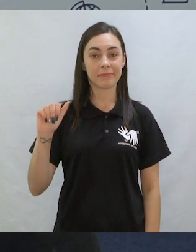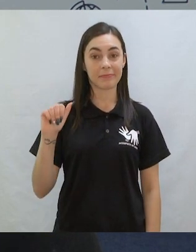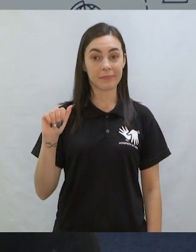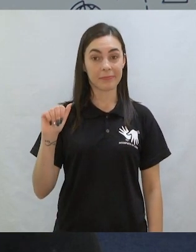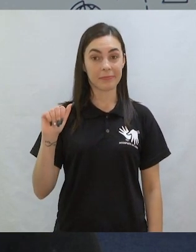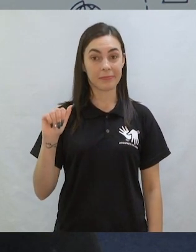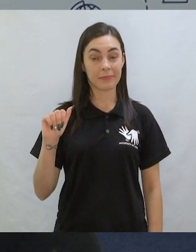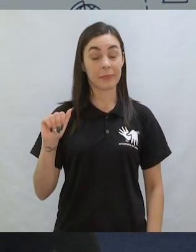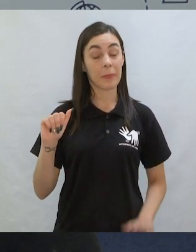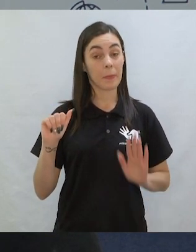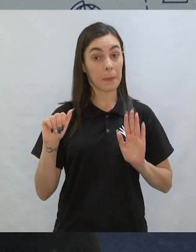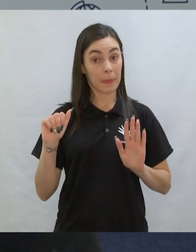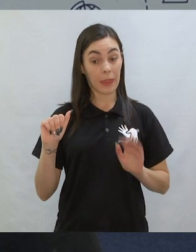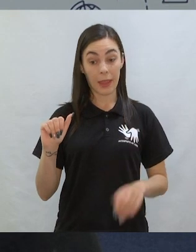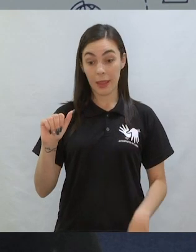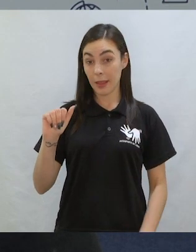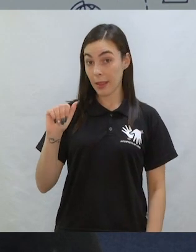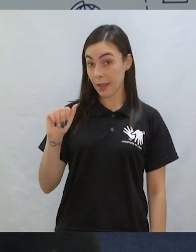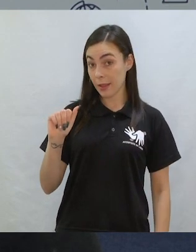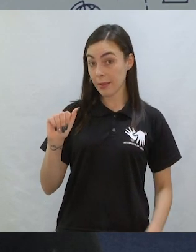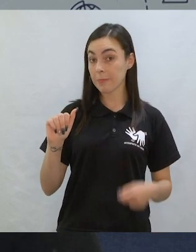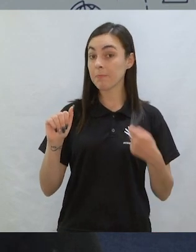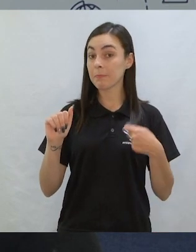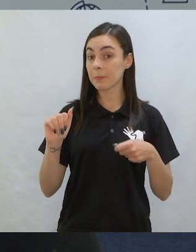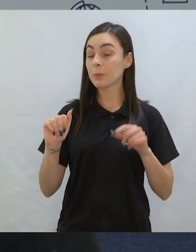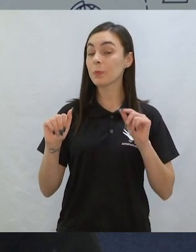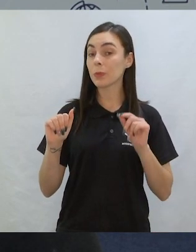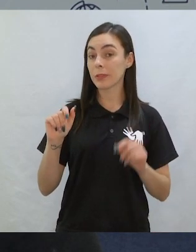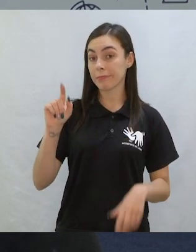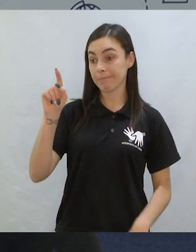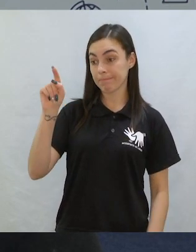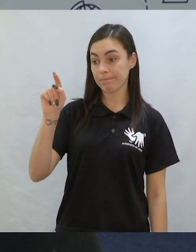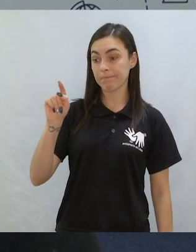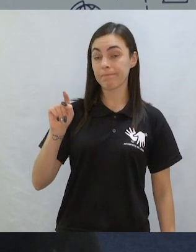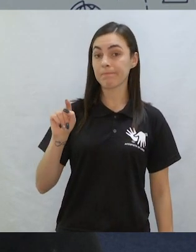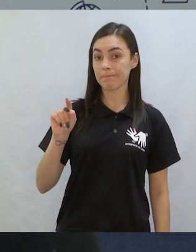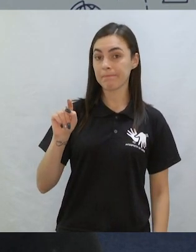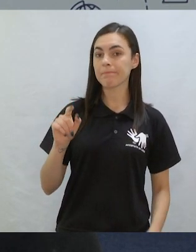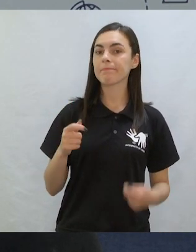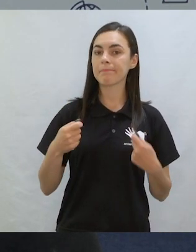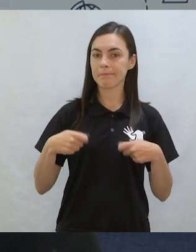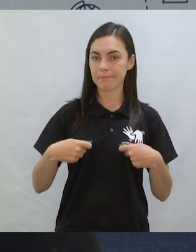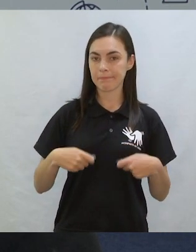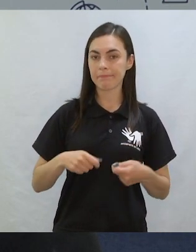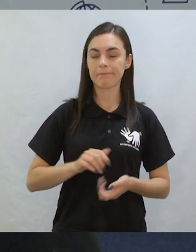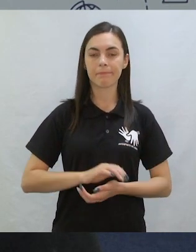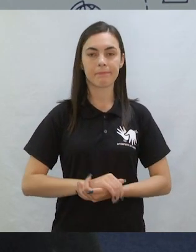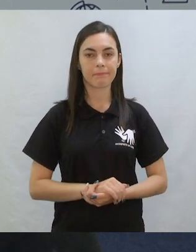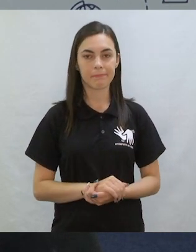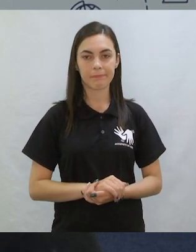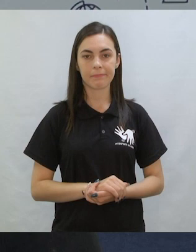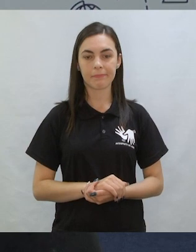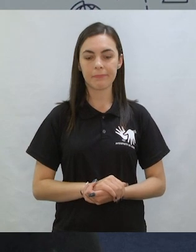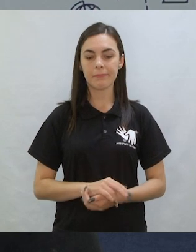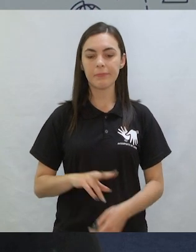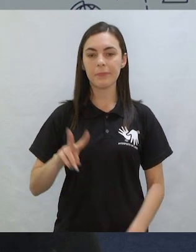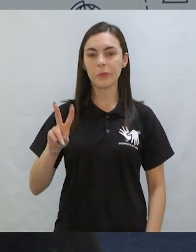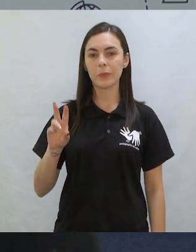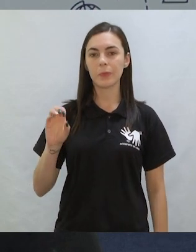letra A. Mas este A, a gente precisa colocar um acento